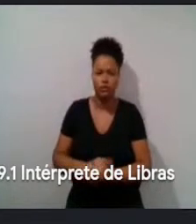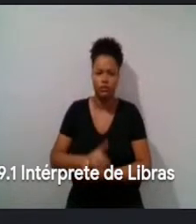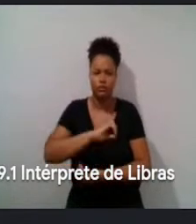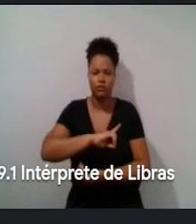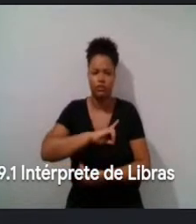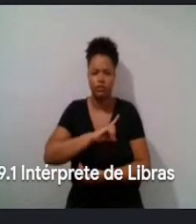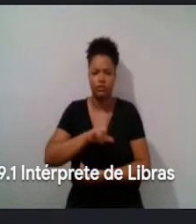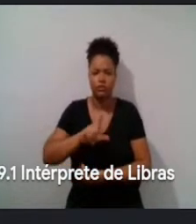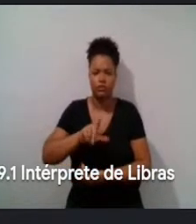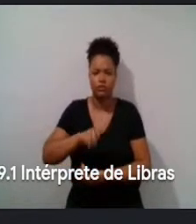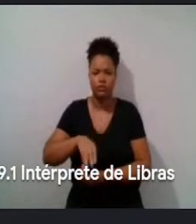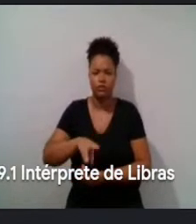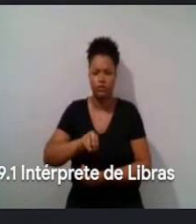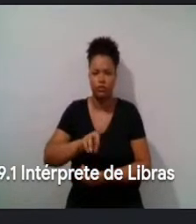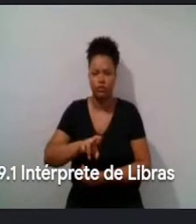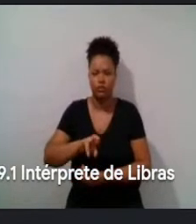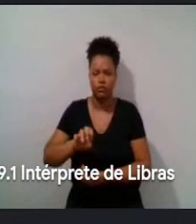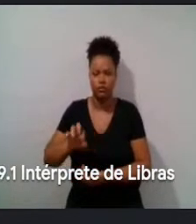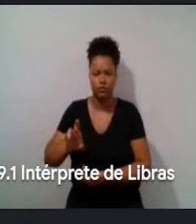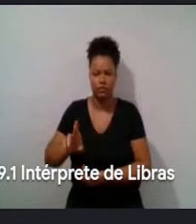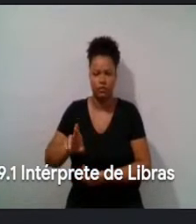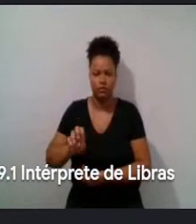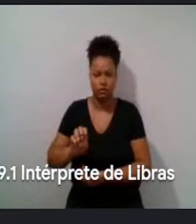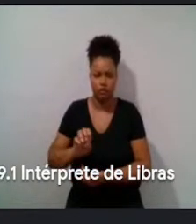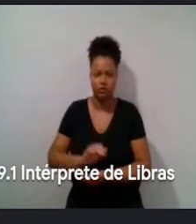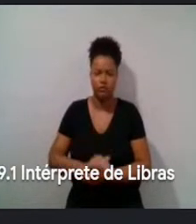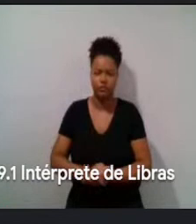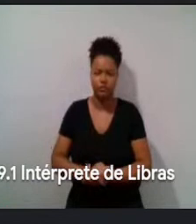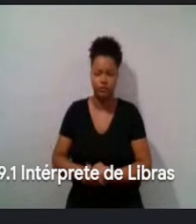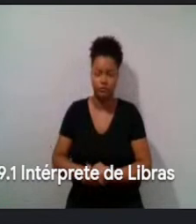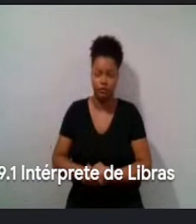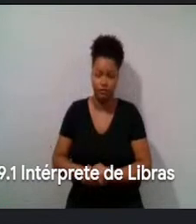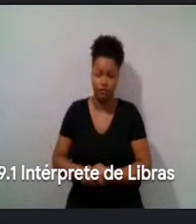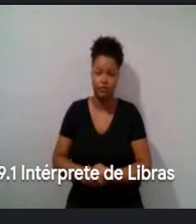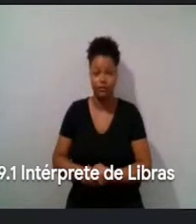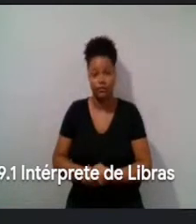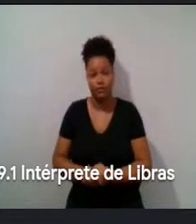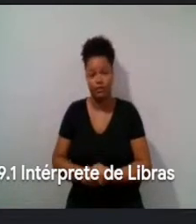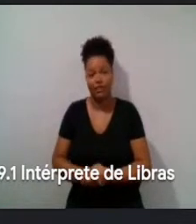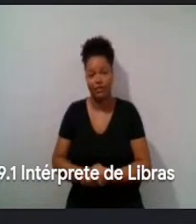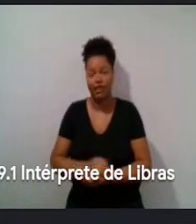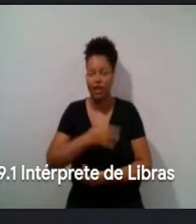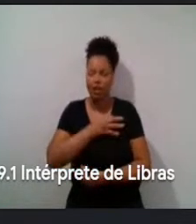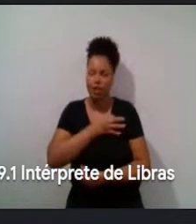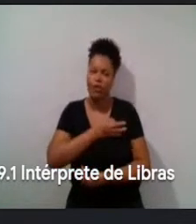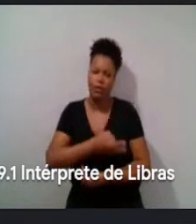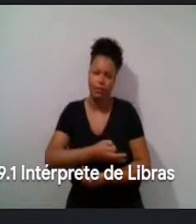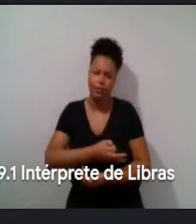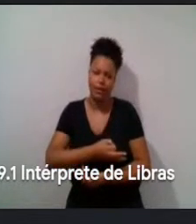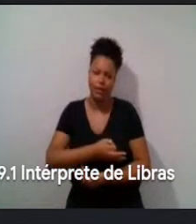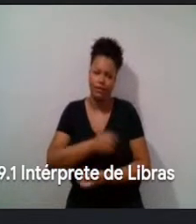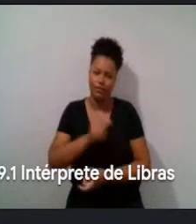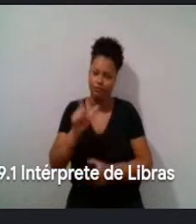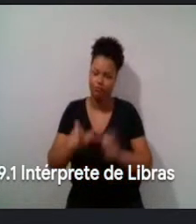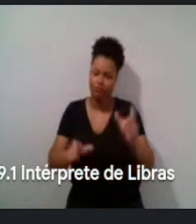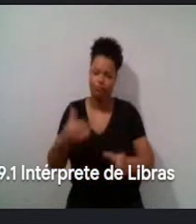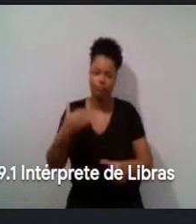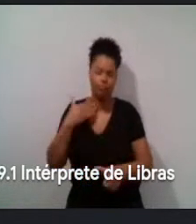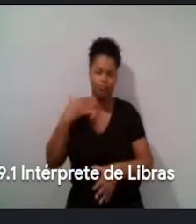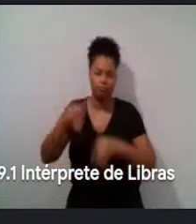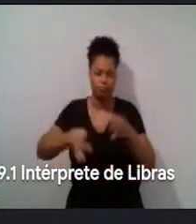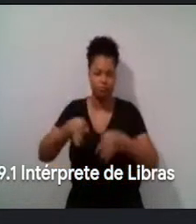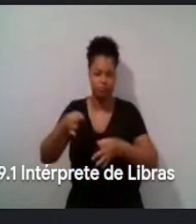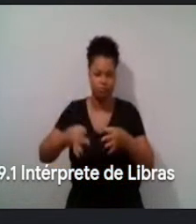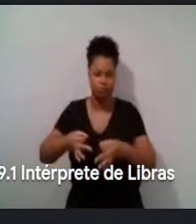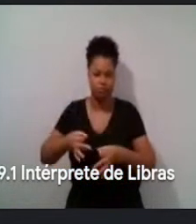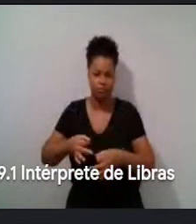Lamounier, registrar a fala dele em relação às homenagens aqui aos juízes, ao juiz